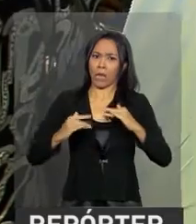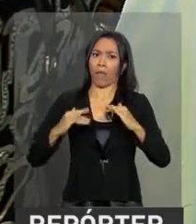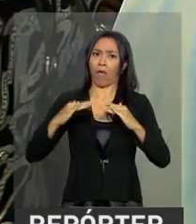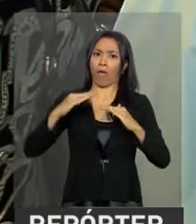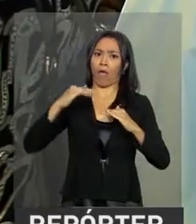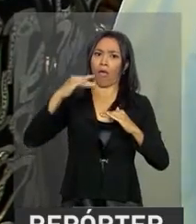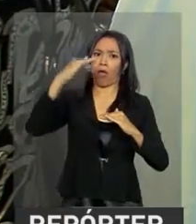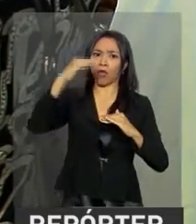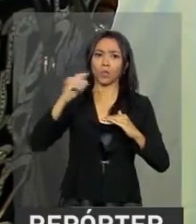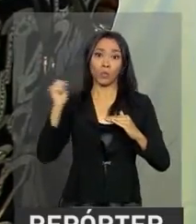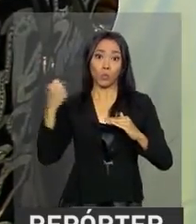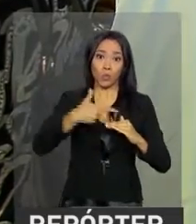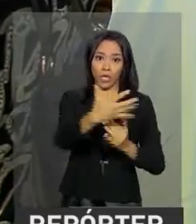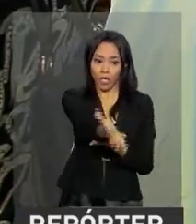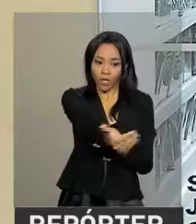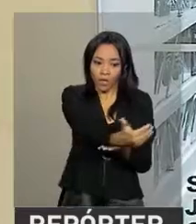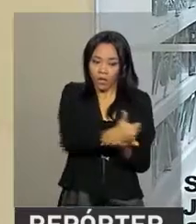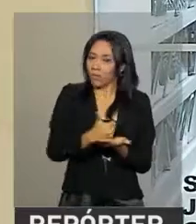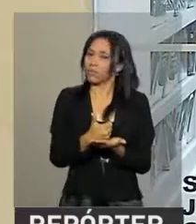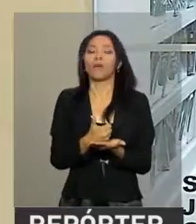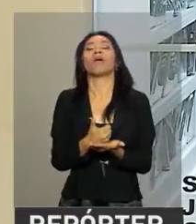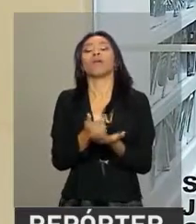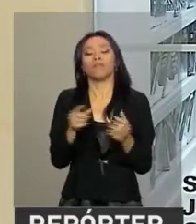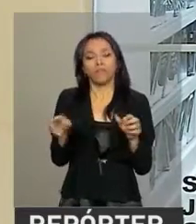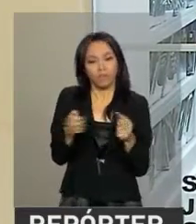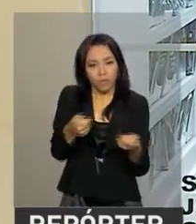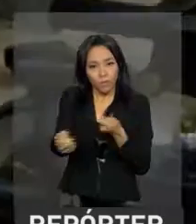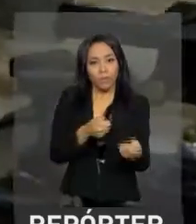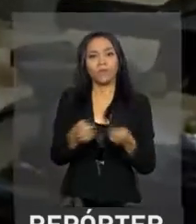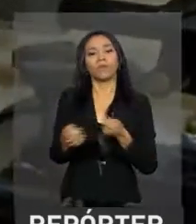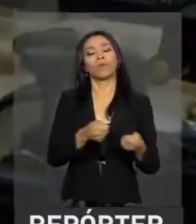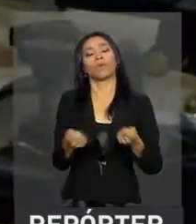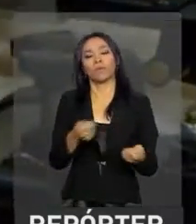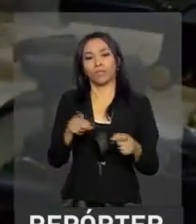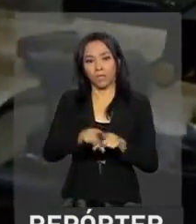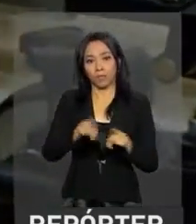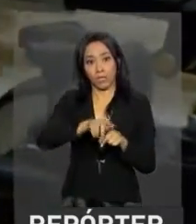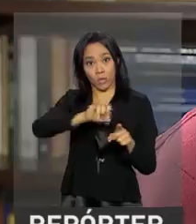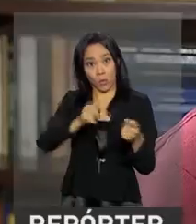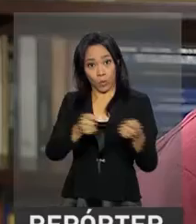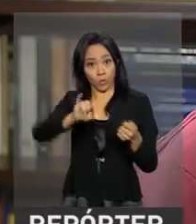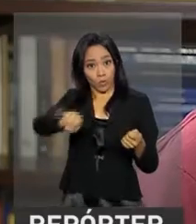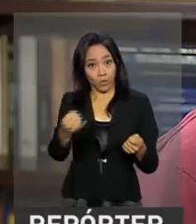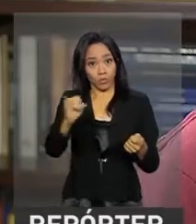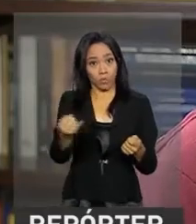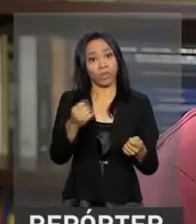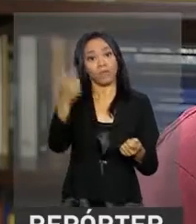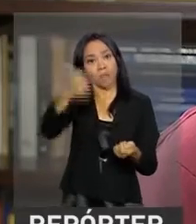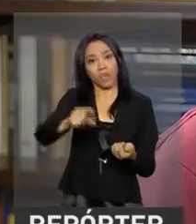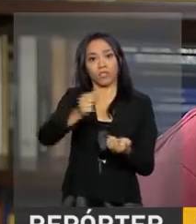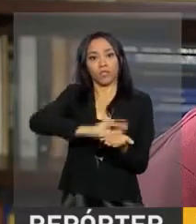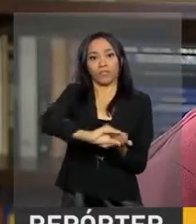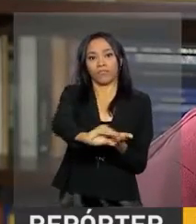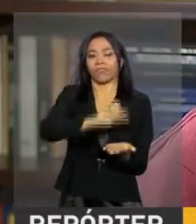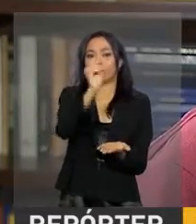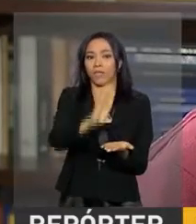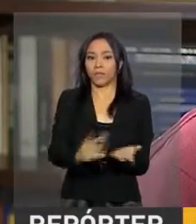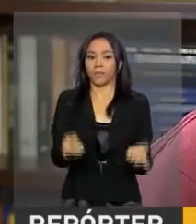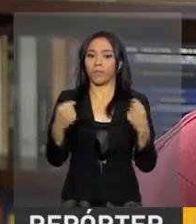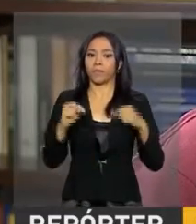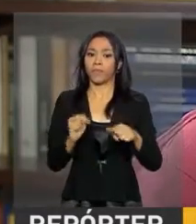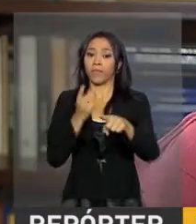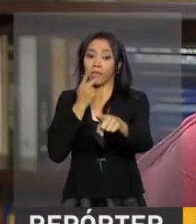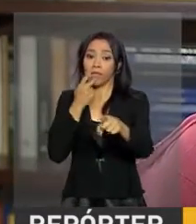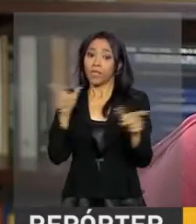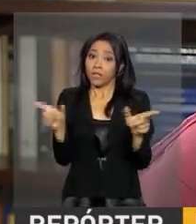expectativa é que haja redução dos juros da inflação e mais investimento no país é uma pec é que vai